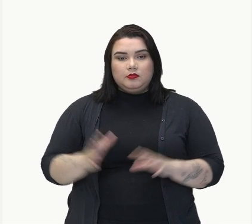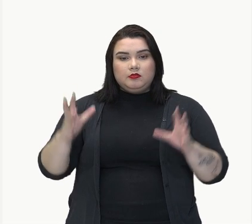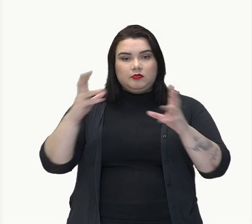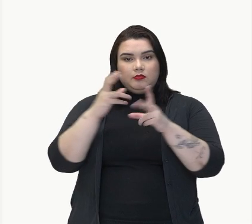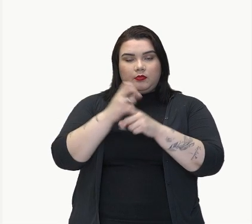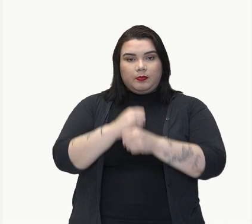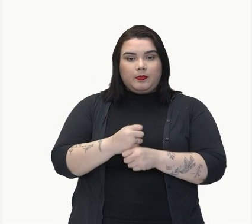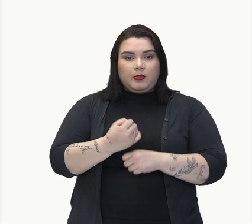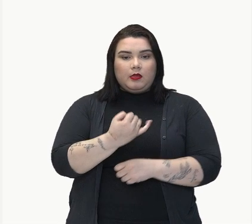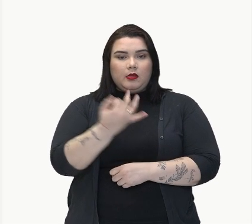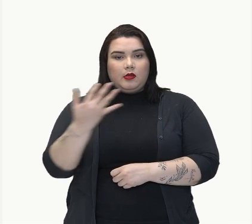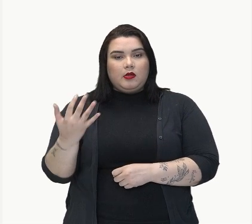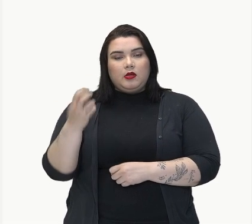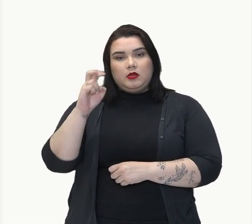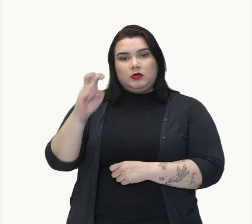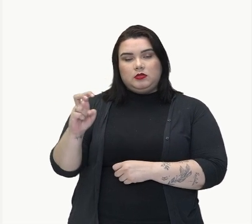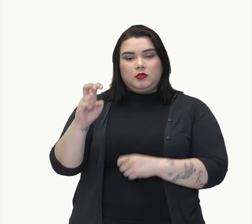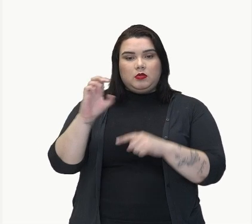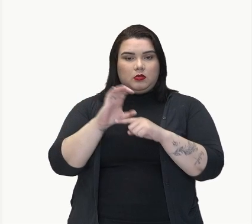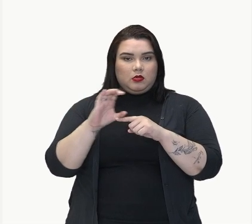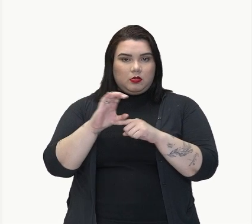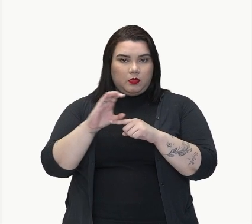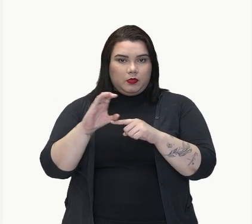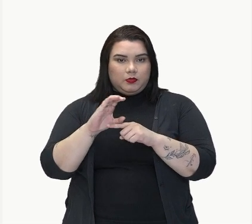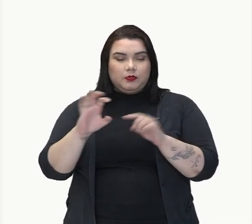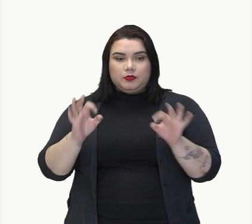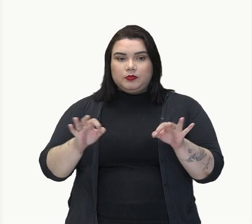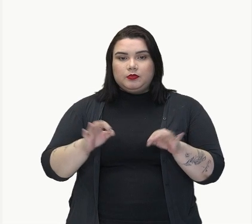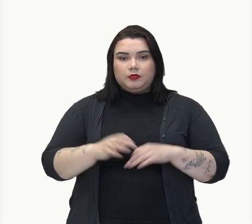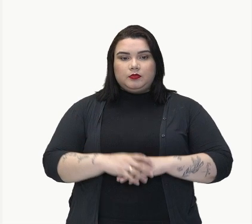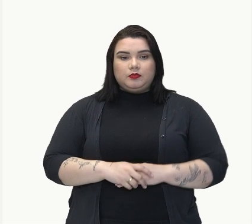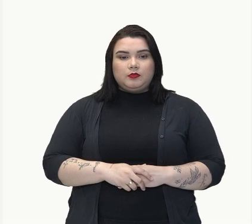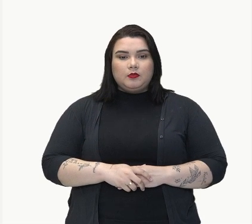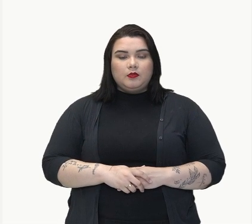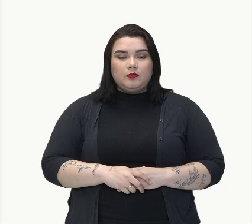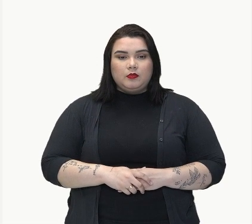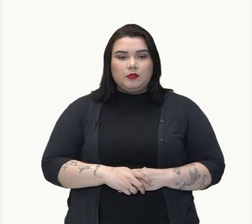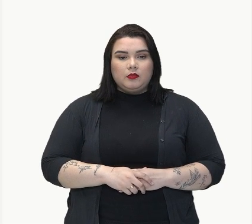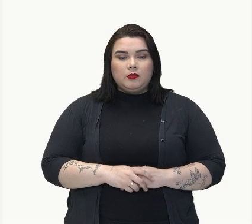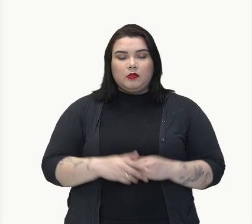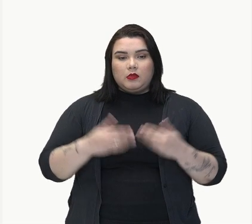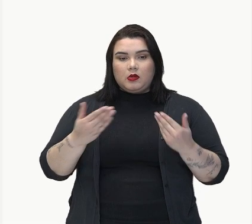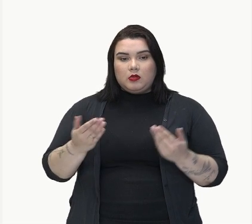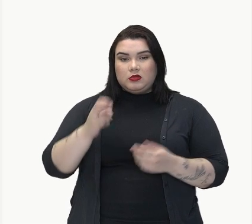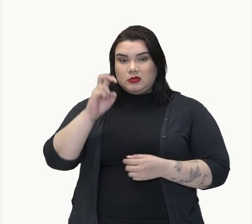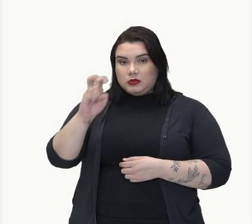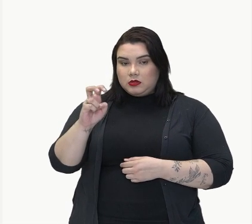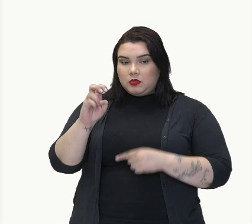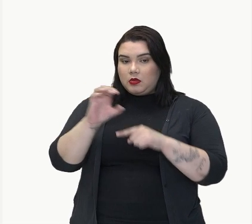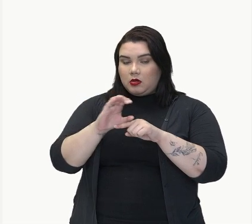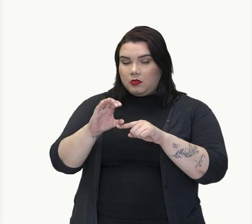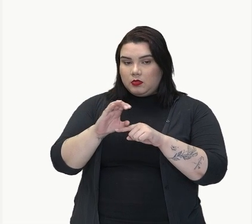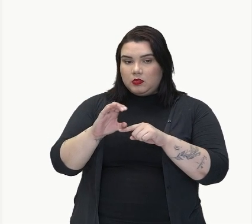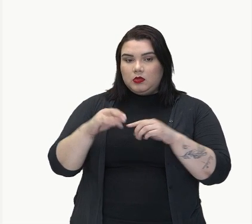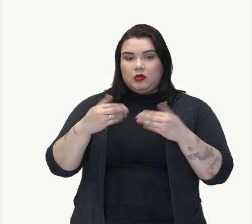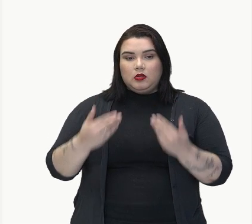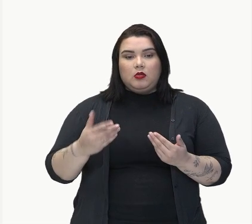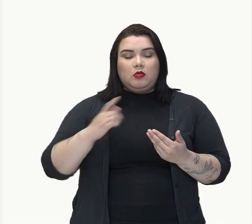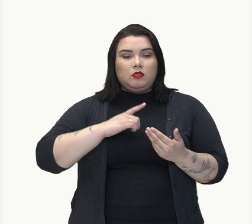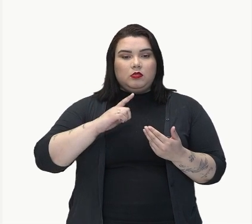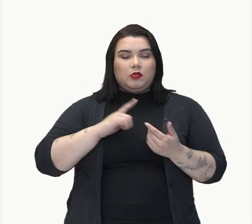3, 4, 5. Eu tenho 5 carbonos. Então, para 5 carbonos, eu tenho aqui o infixo,